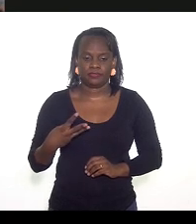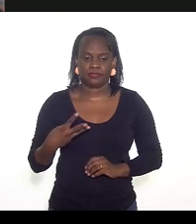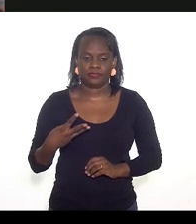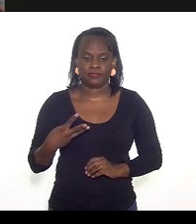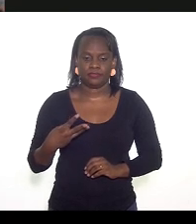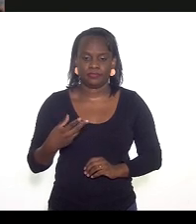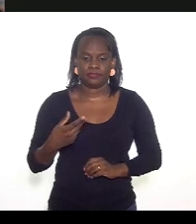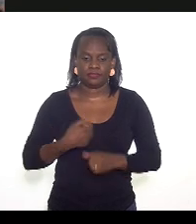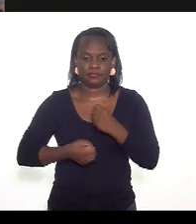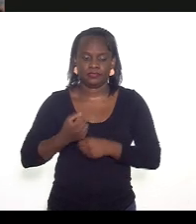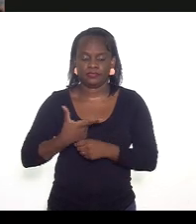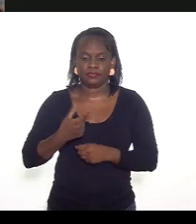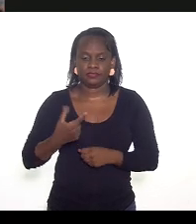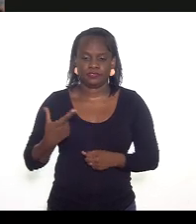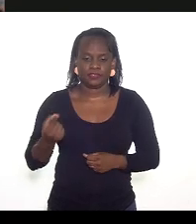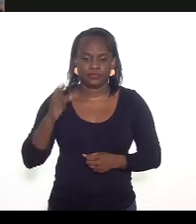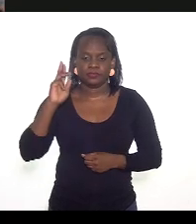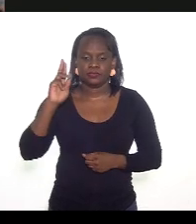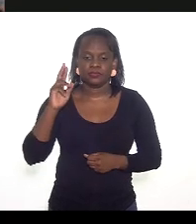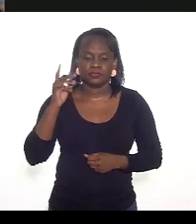De 2020, autoria